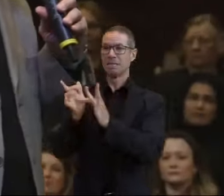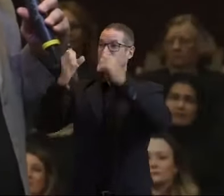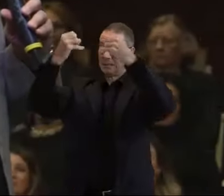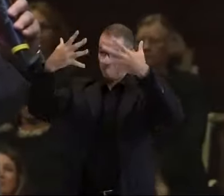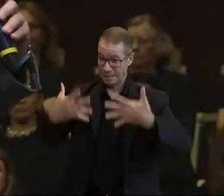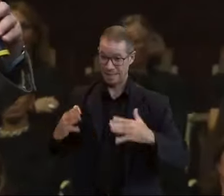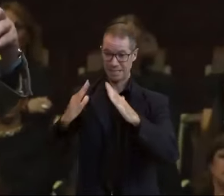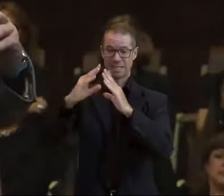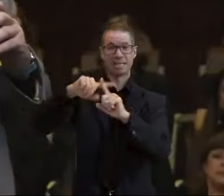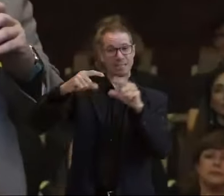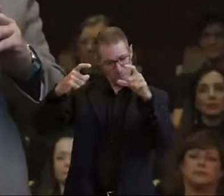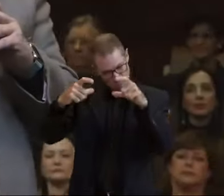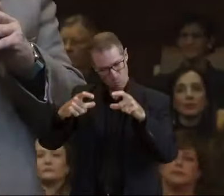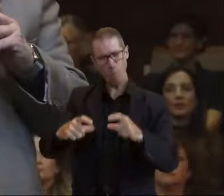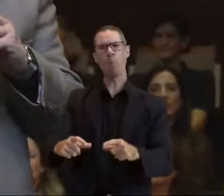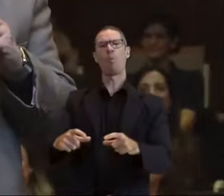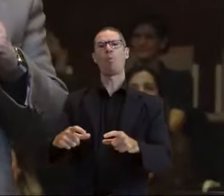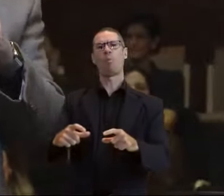local,